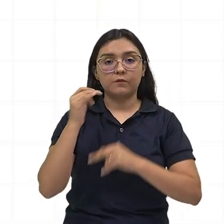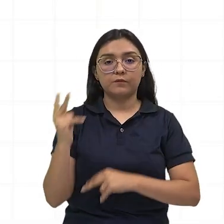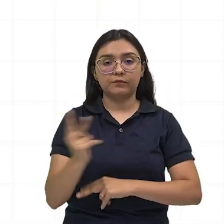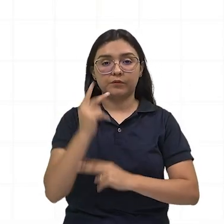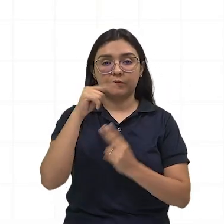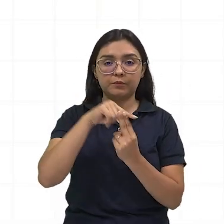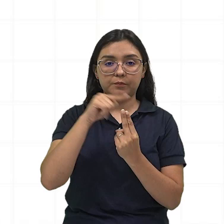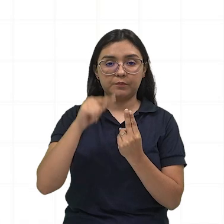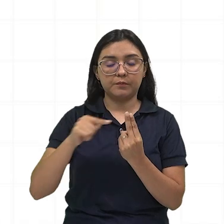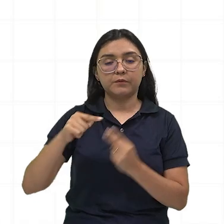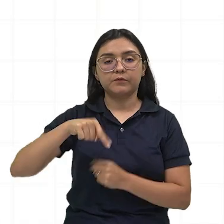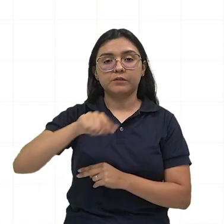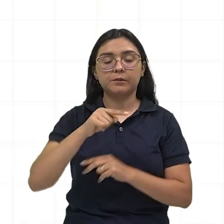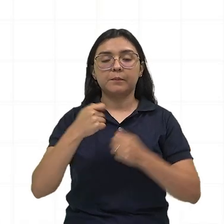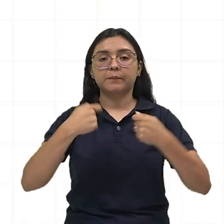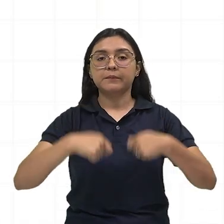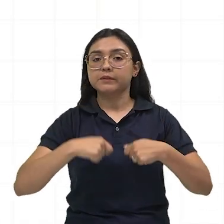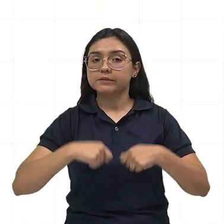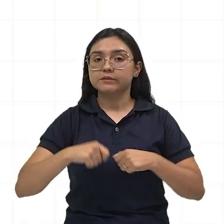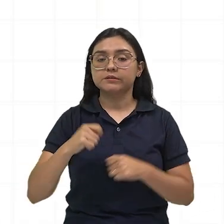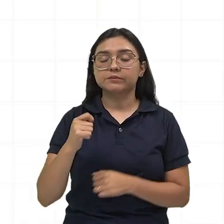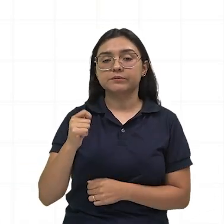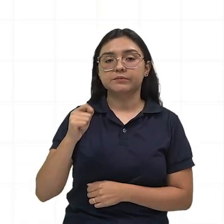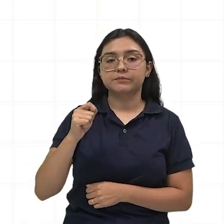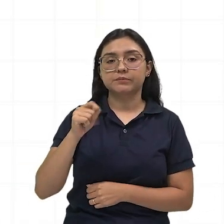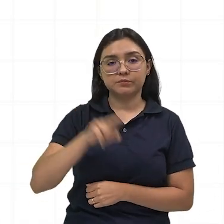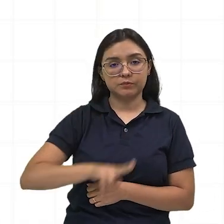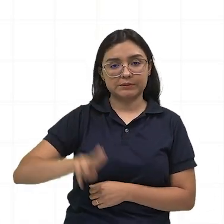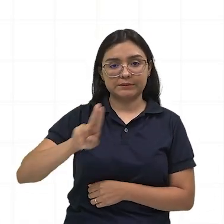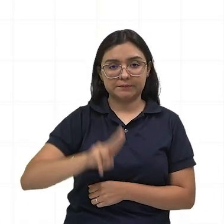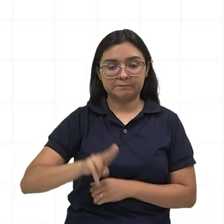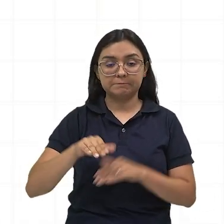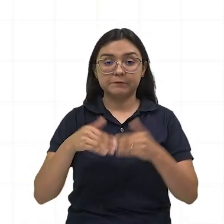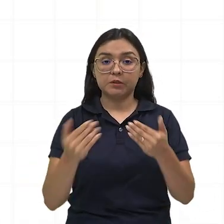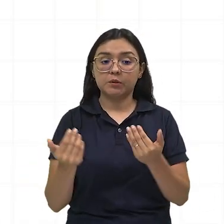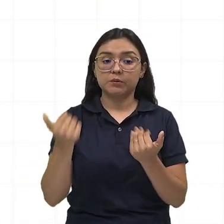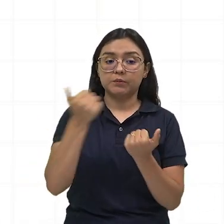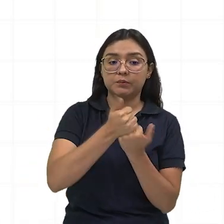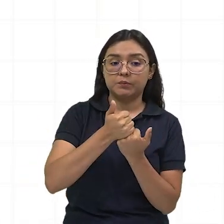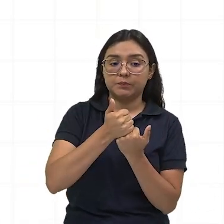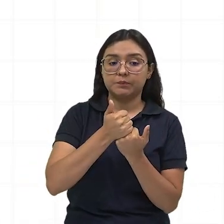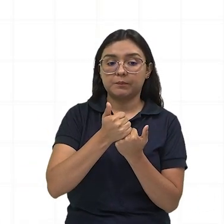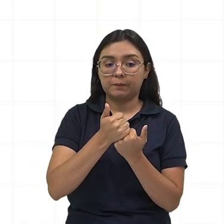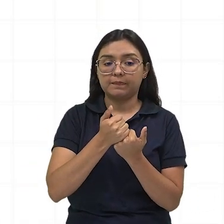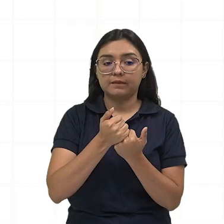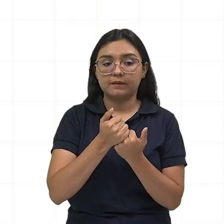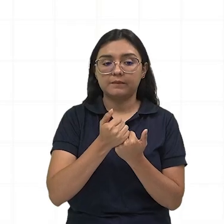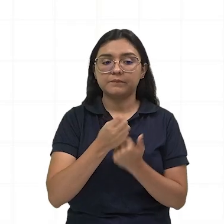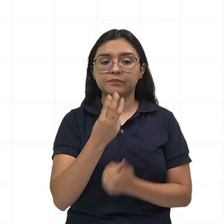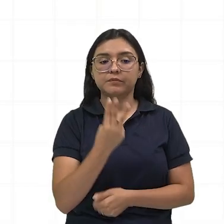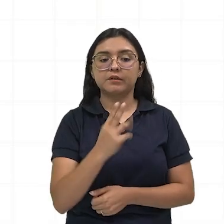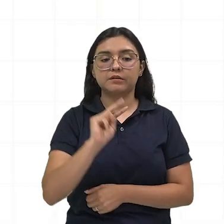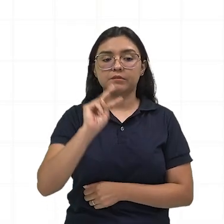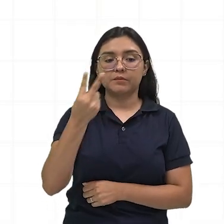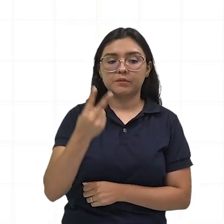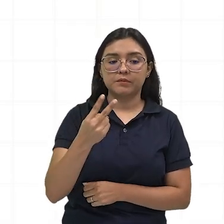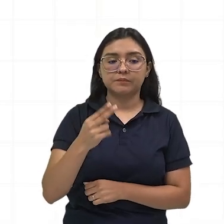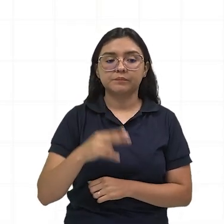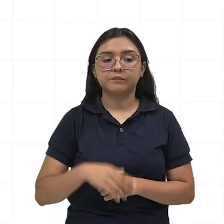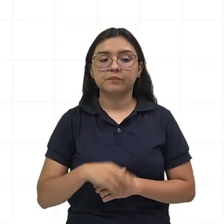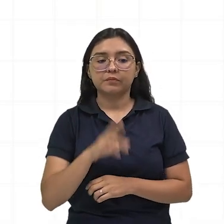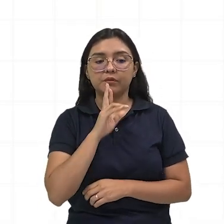ó. Substituindo 3, né? E vai ficar ao quadrado. 3 ao quadrado vai me